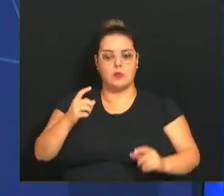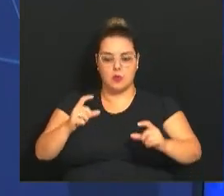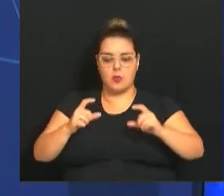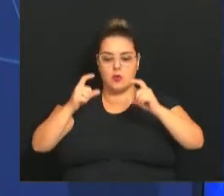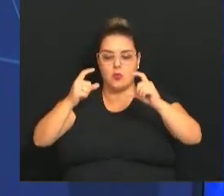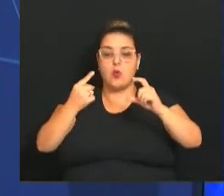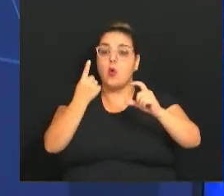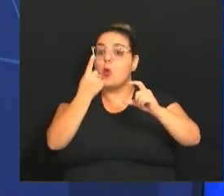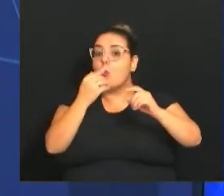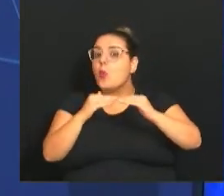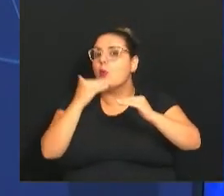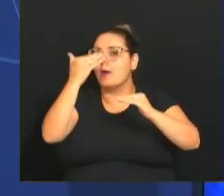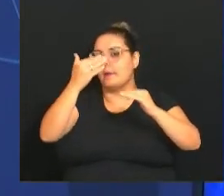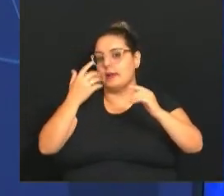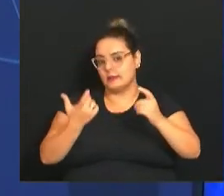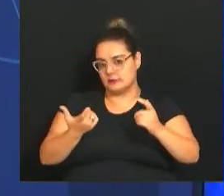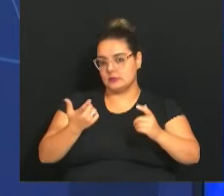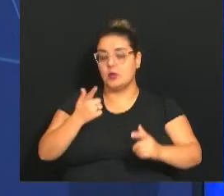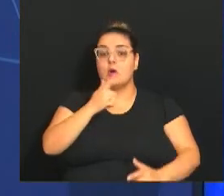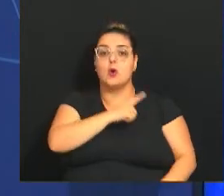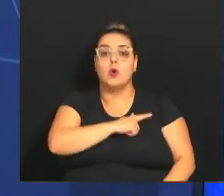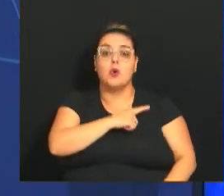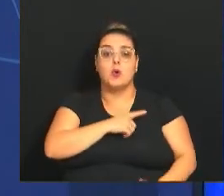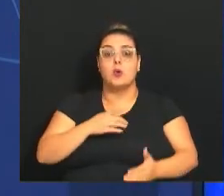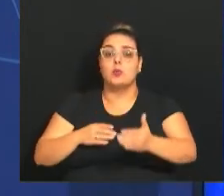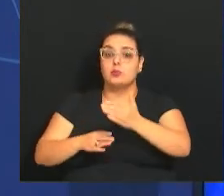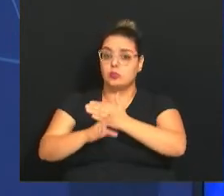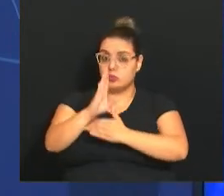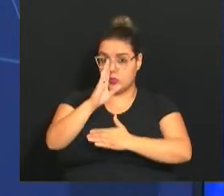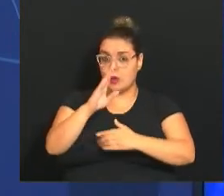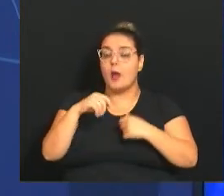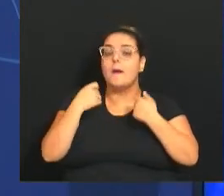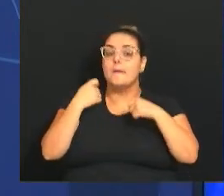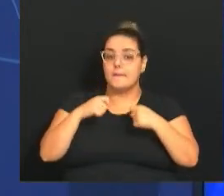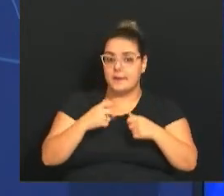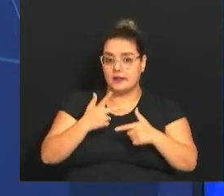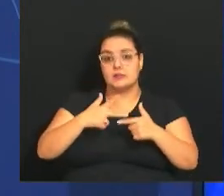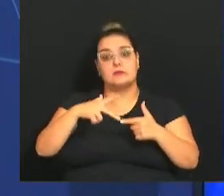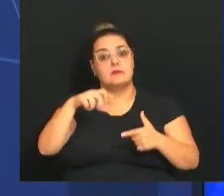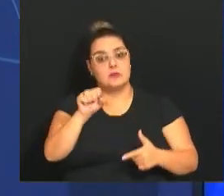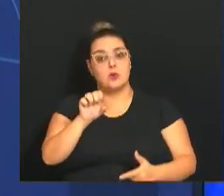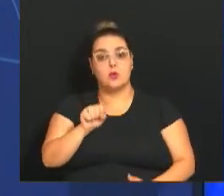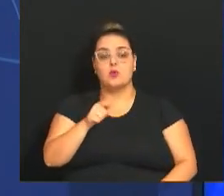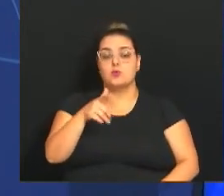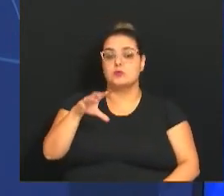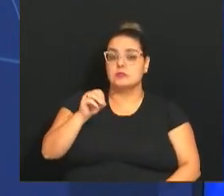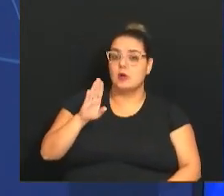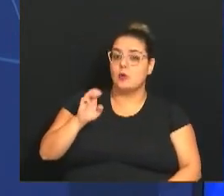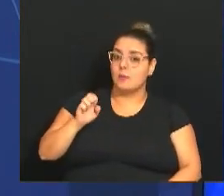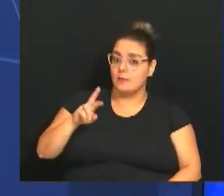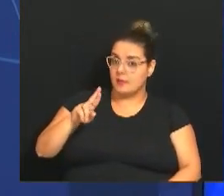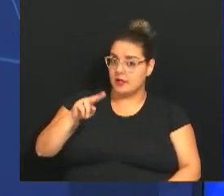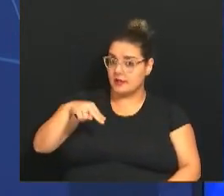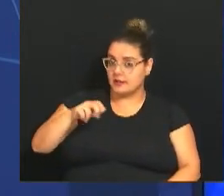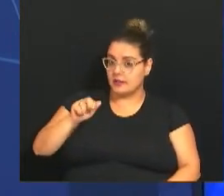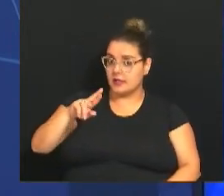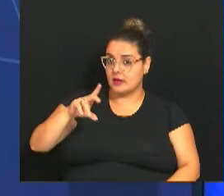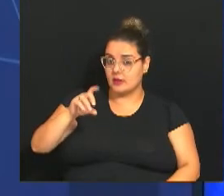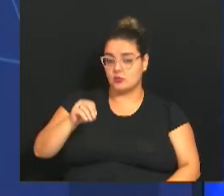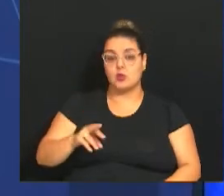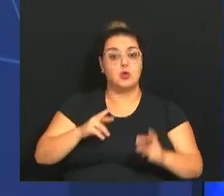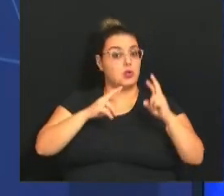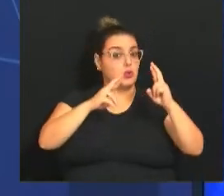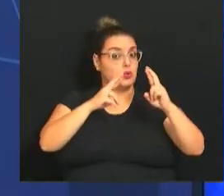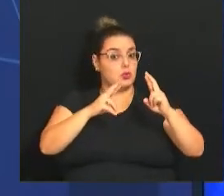mais. Então, para o Guarani se classificar, ele precisa vencer o São Bernardo fora de casa e torcer para a Inter